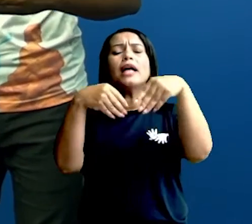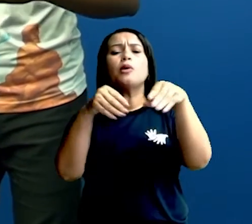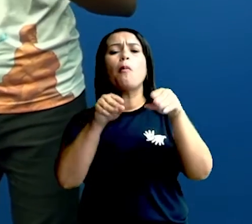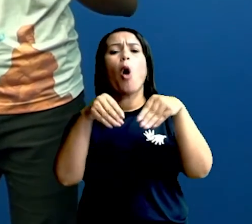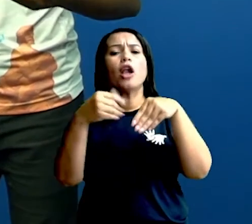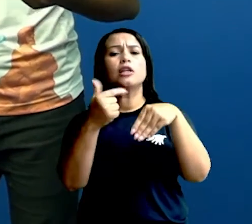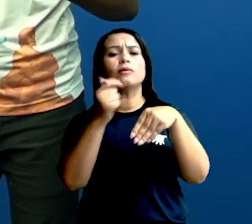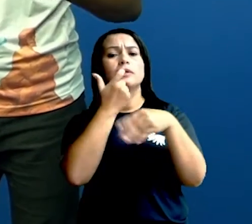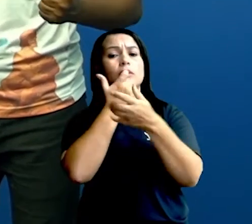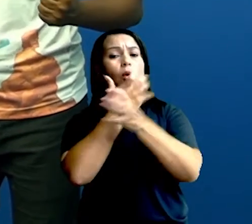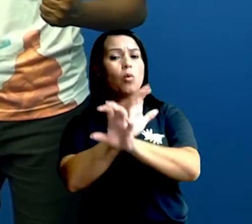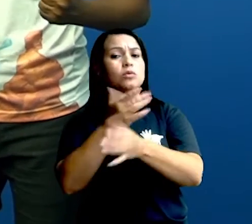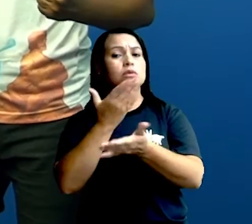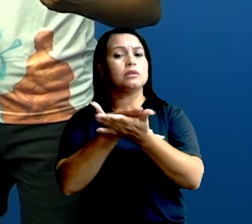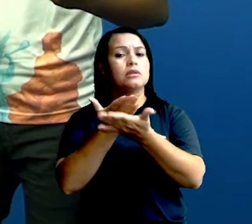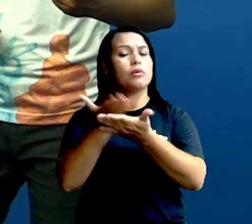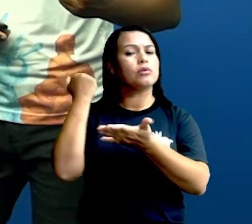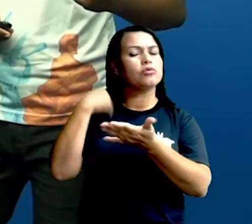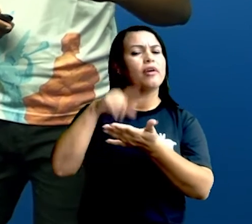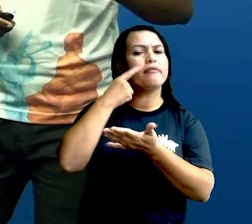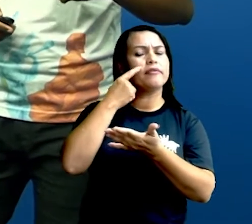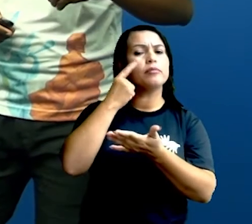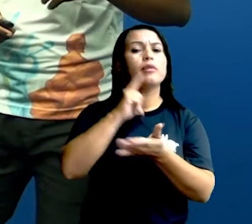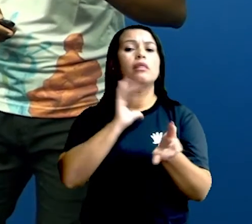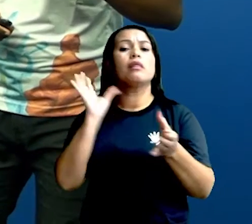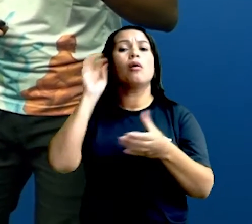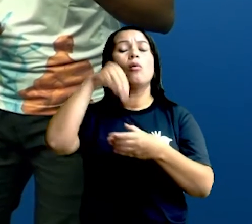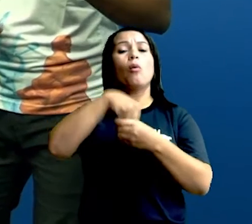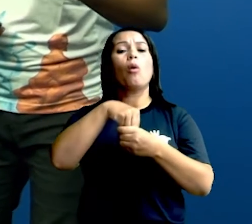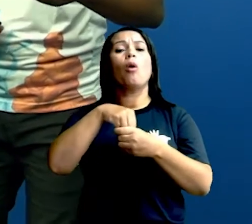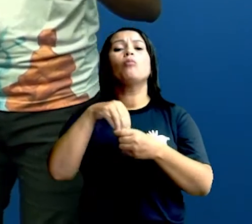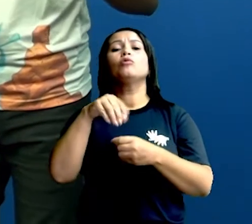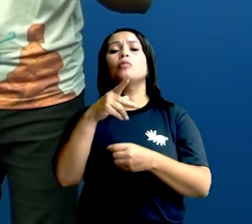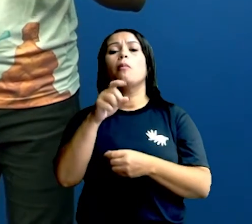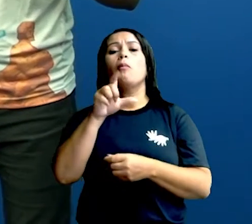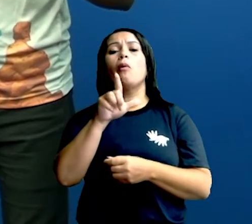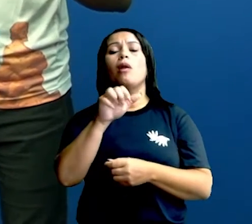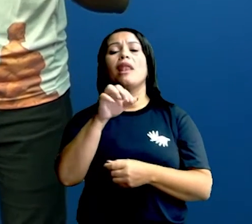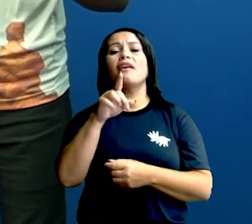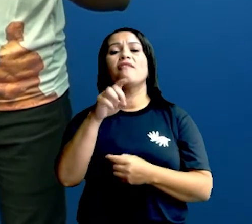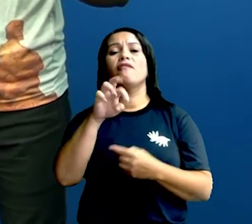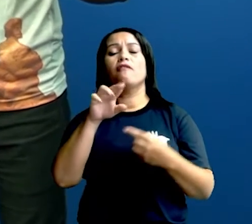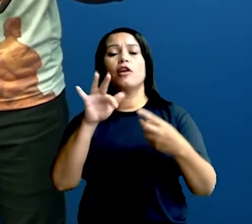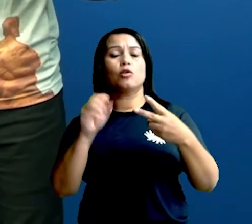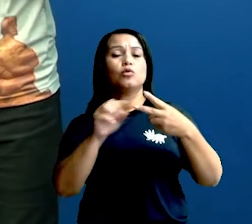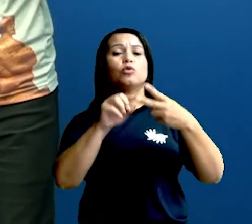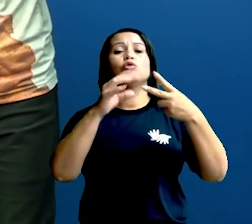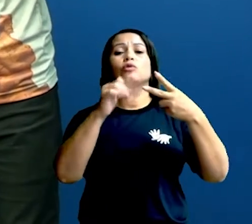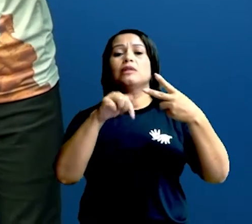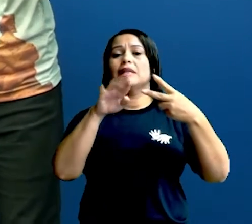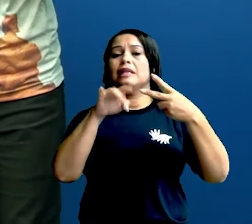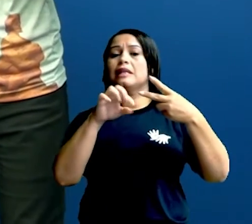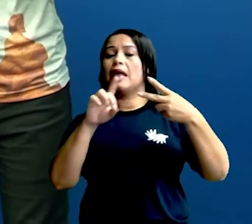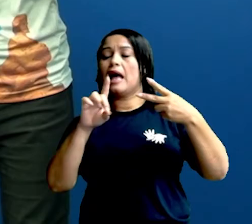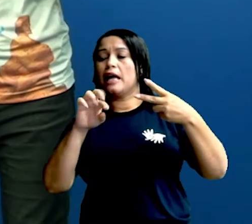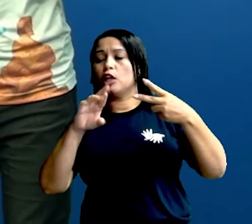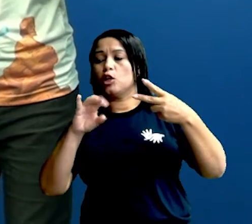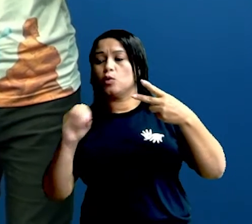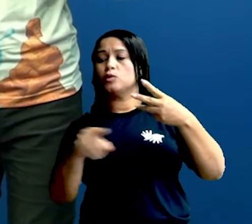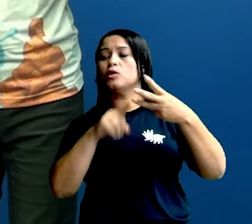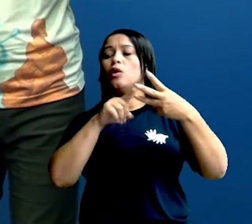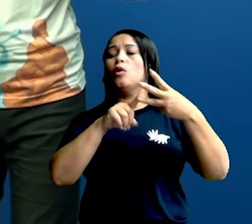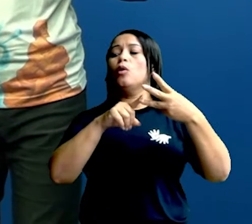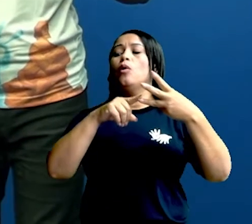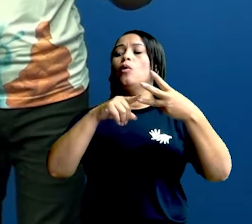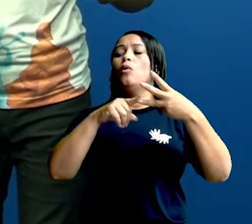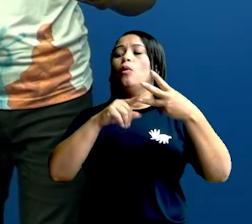como já vimos nas aulas anteriores, englobam os poríferos, os quinidários, os platelmintos, que são os vermes